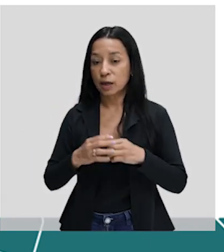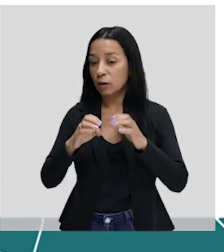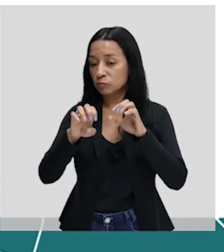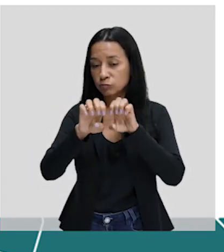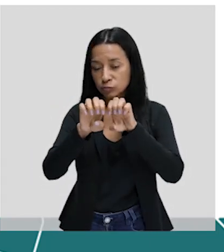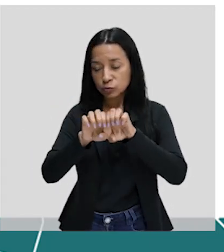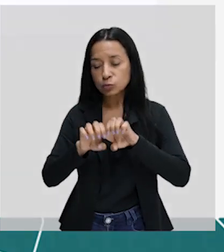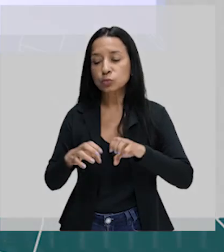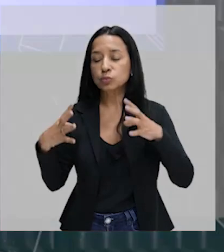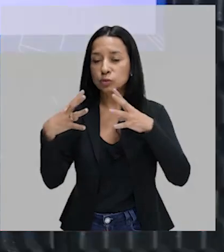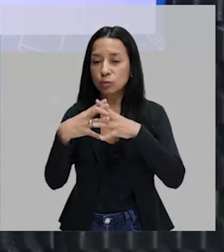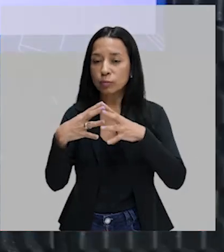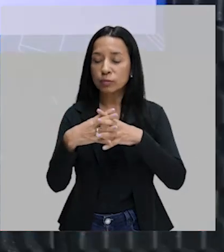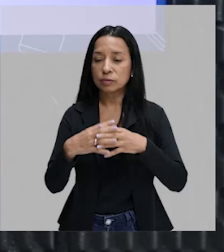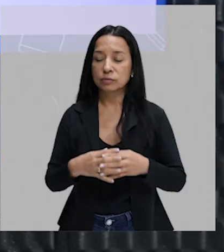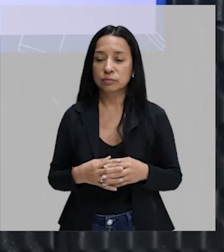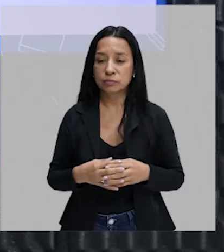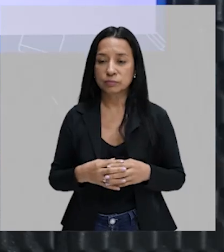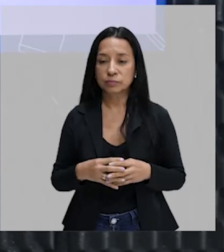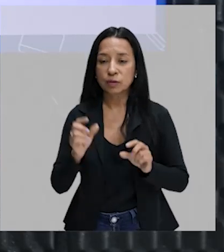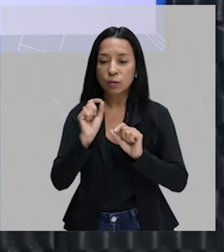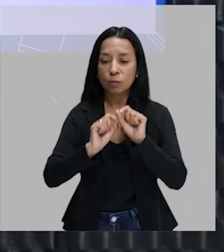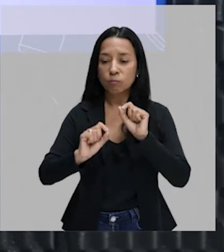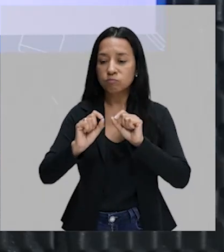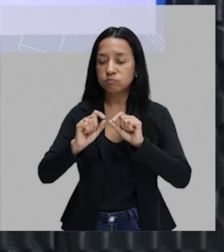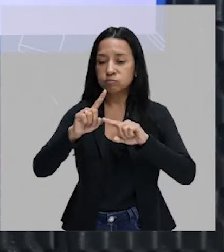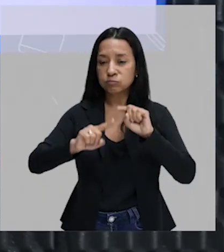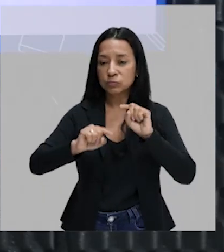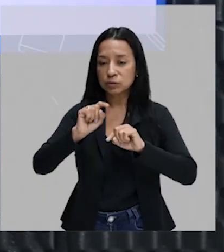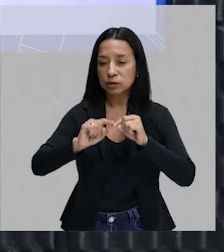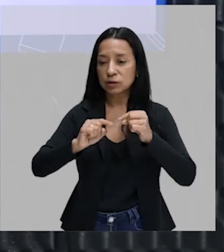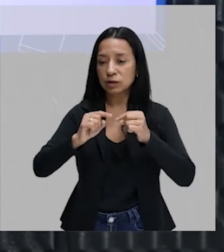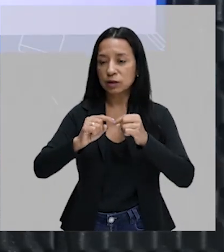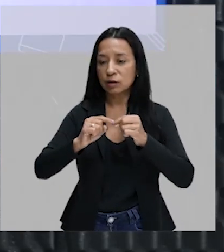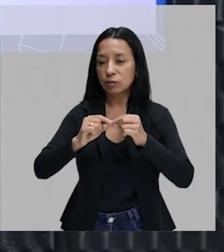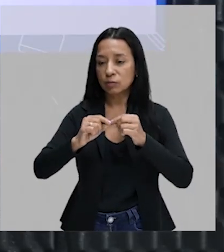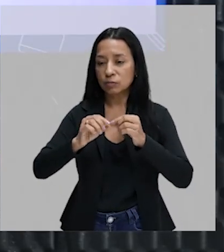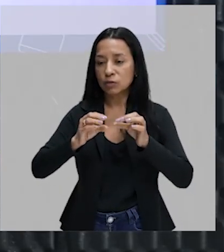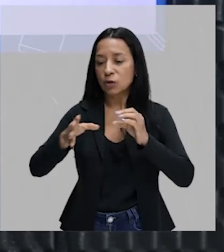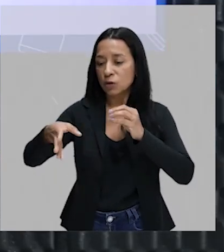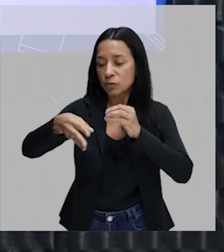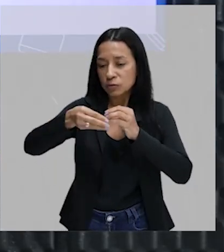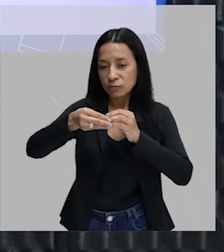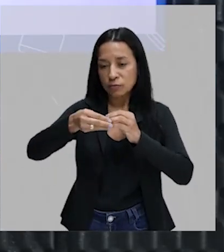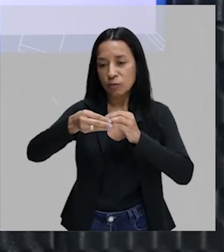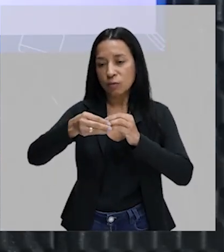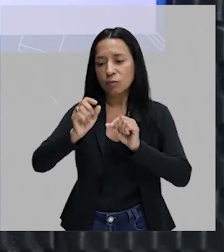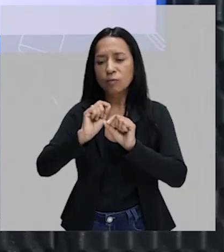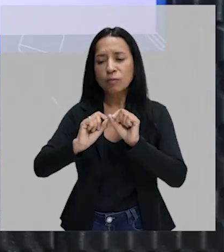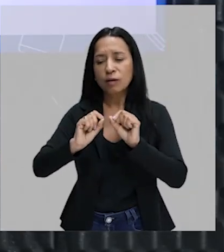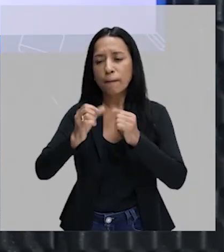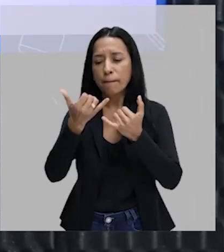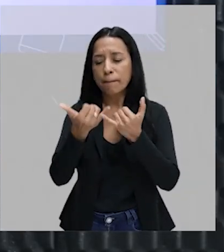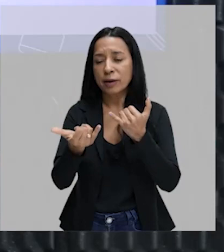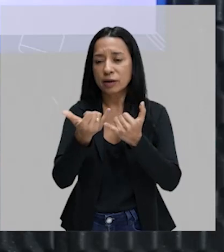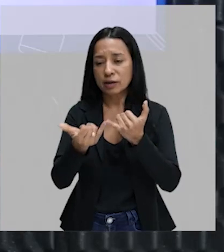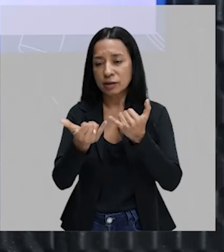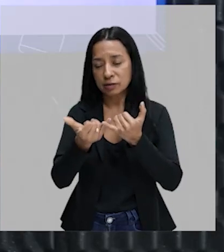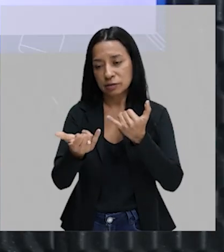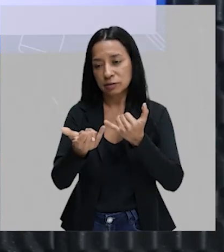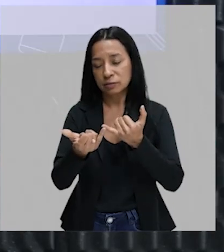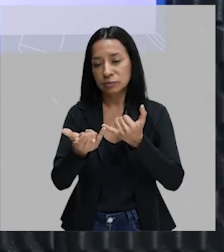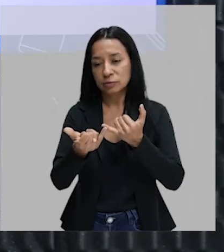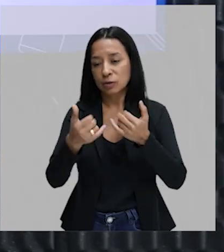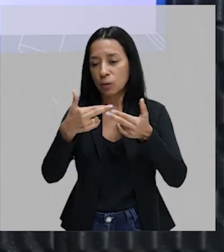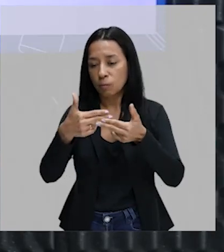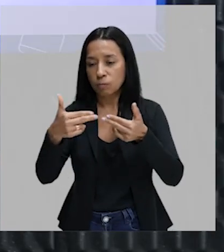do que a membrana plasmática. O material que forma a membrana nuclear, ele é semelhante ao material que